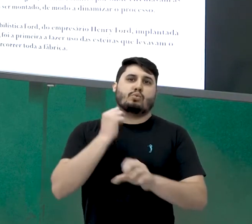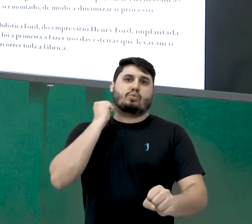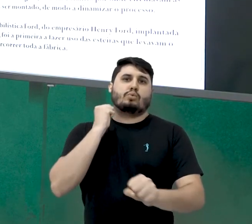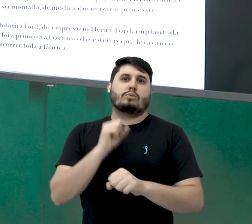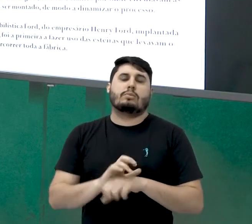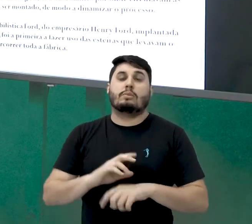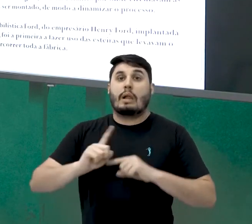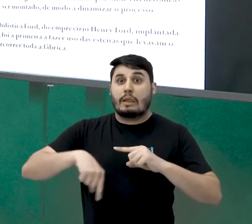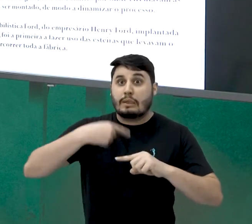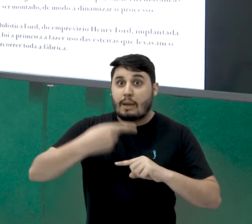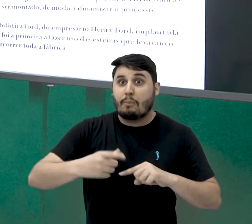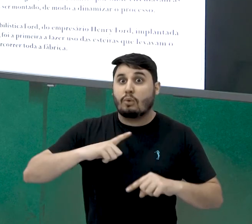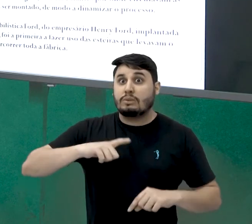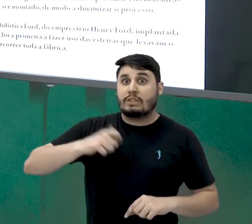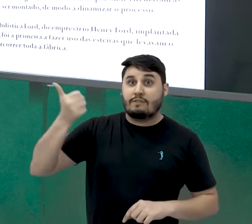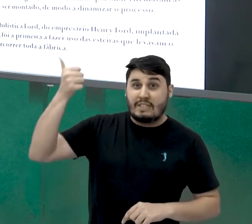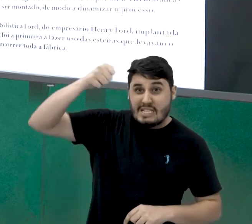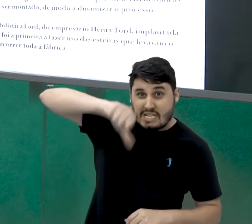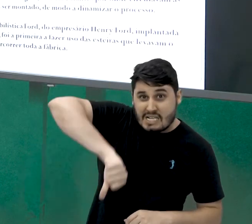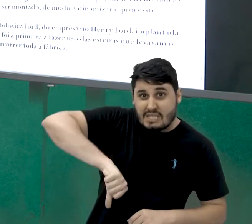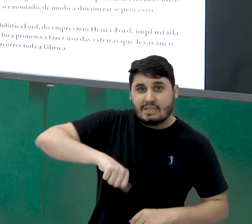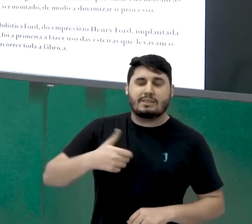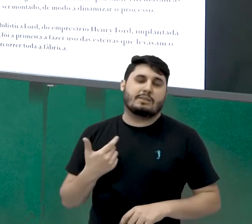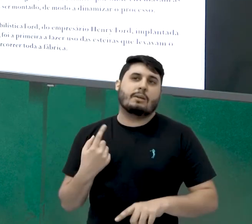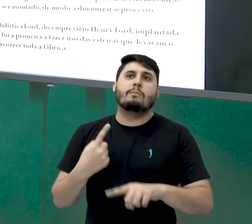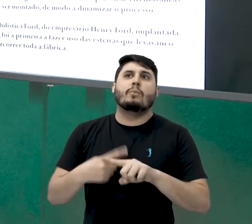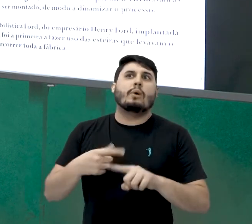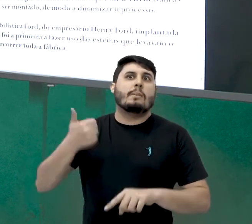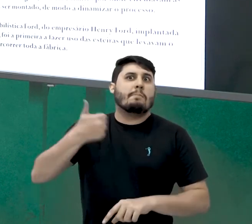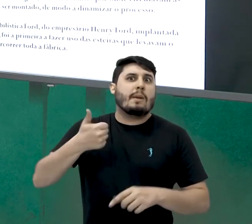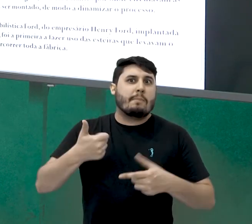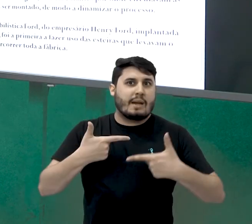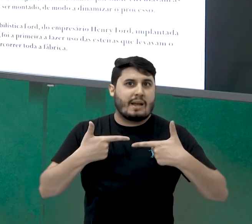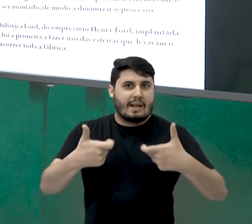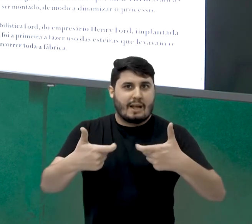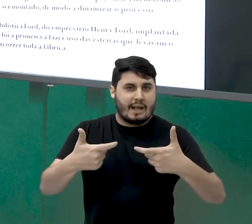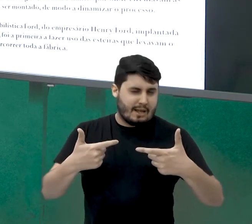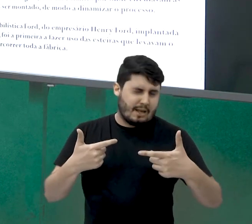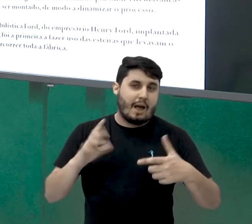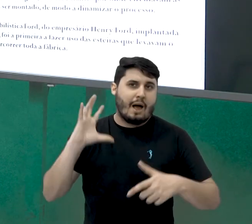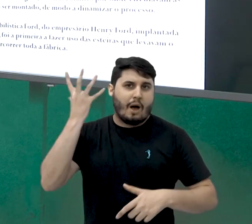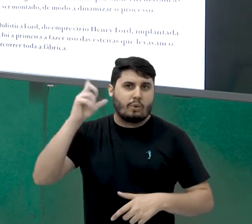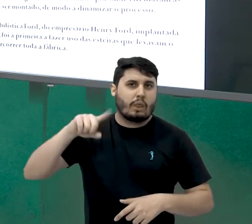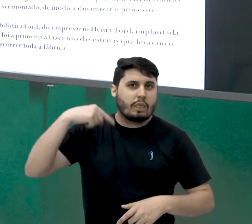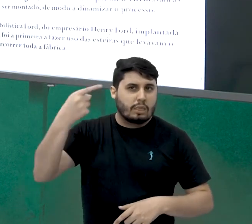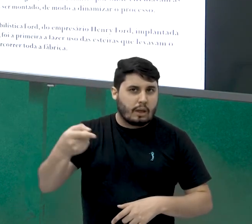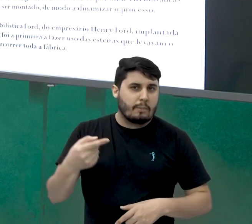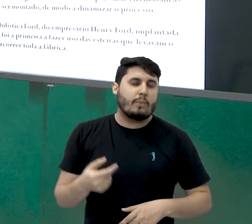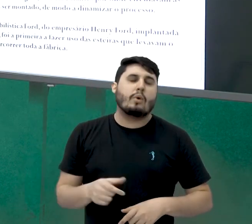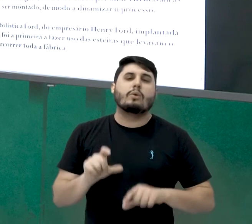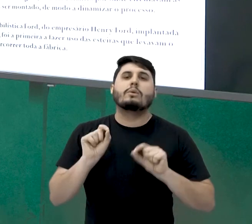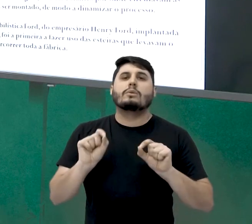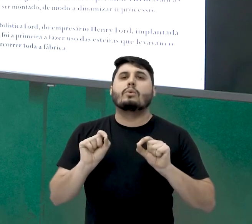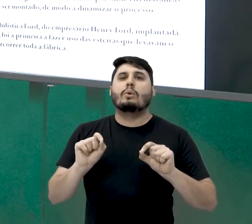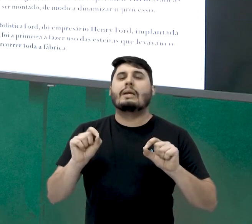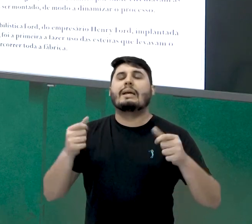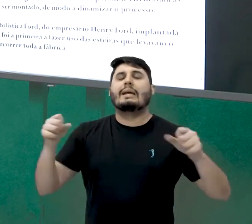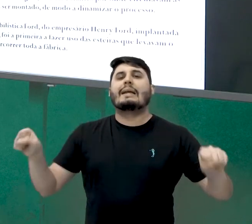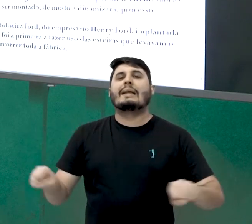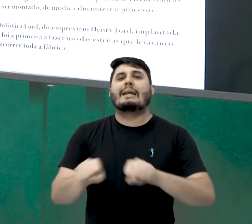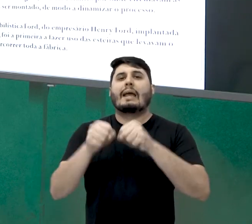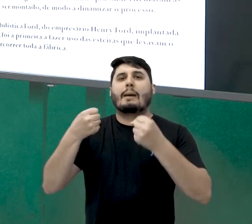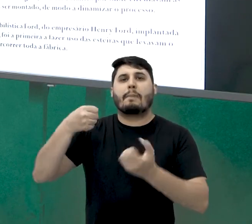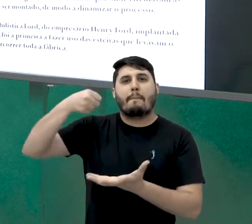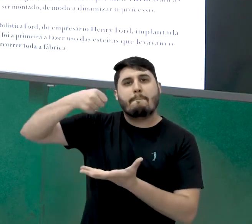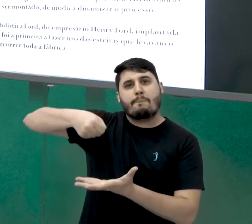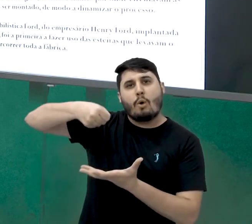de superprodução, né, depois da Primeira Guerra Mundial, mais especificamente em 1929, com o crash da Bolsa de Valores de